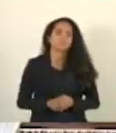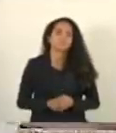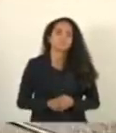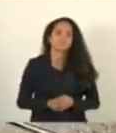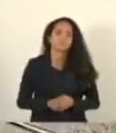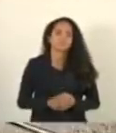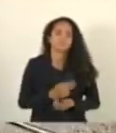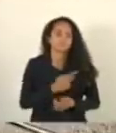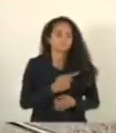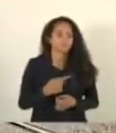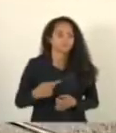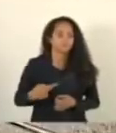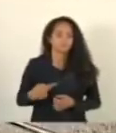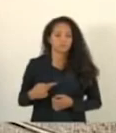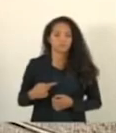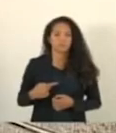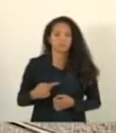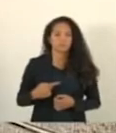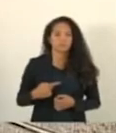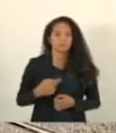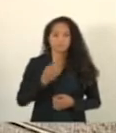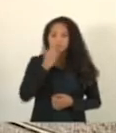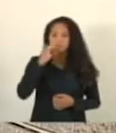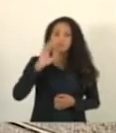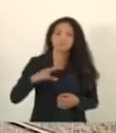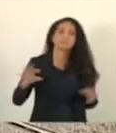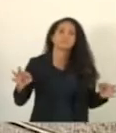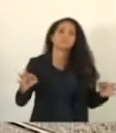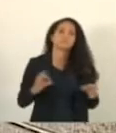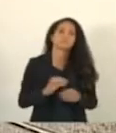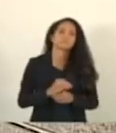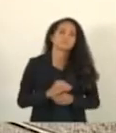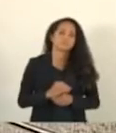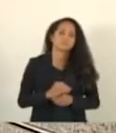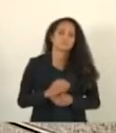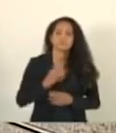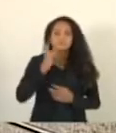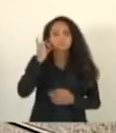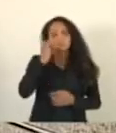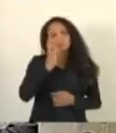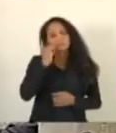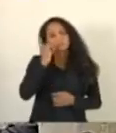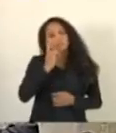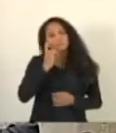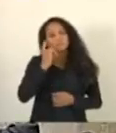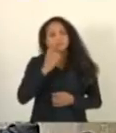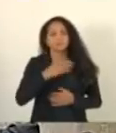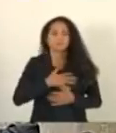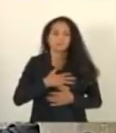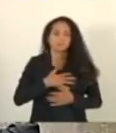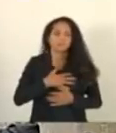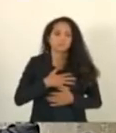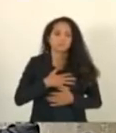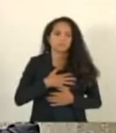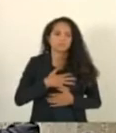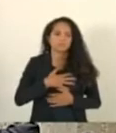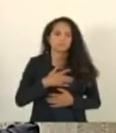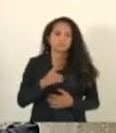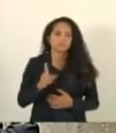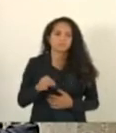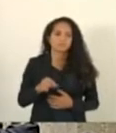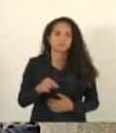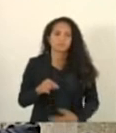Senhor presidente, boa tarde a todos, boa tarde a todos os deputados. Gostaria de